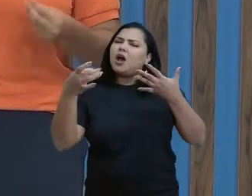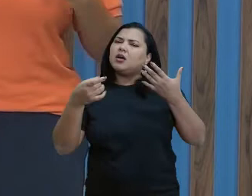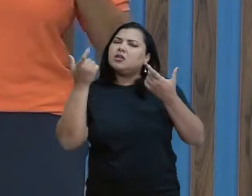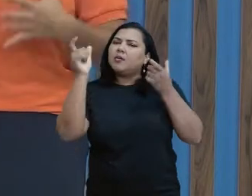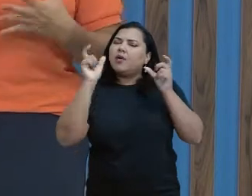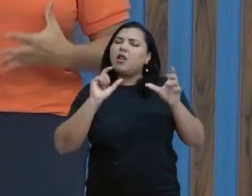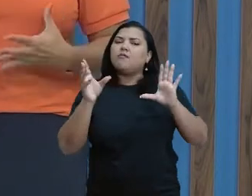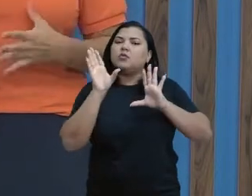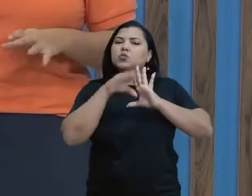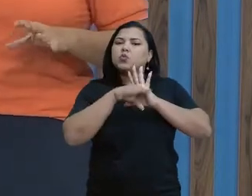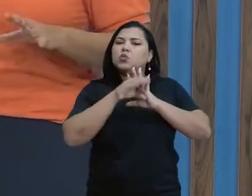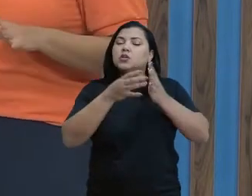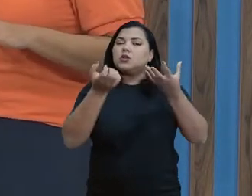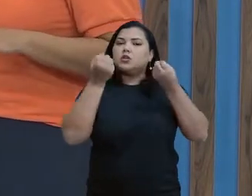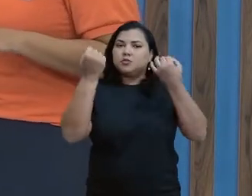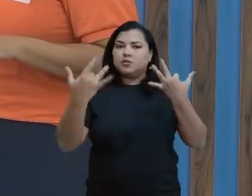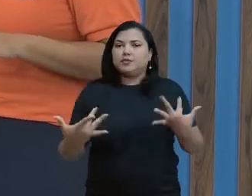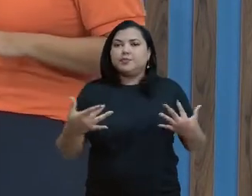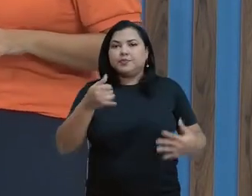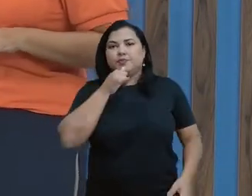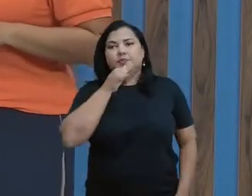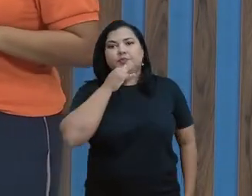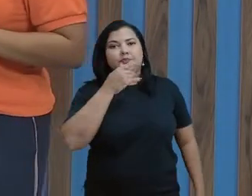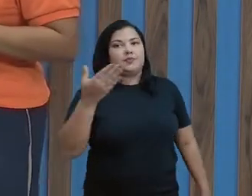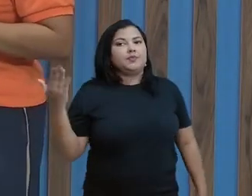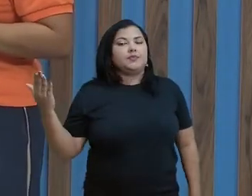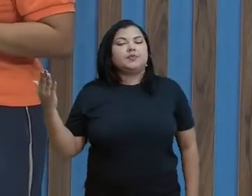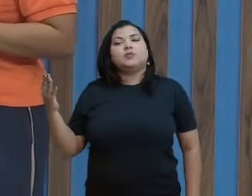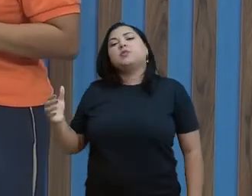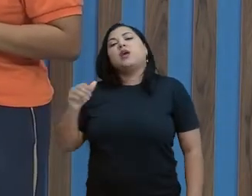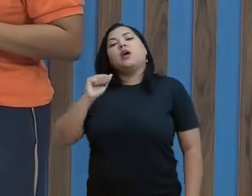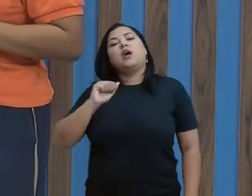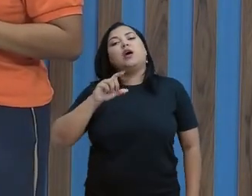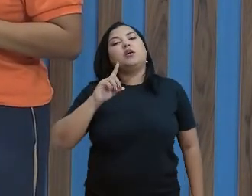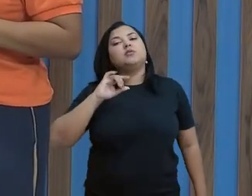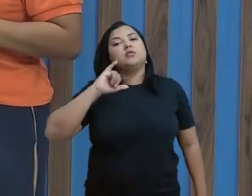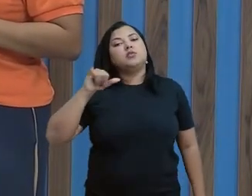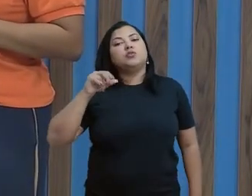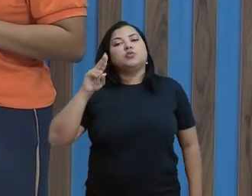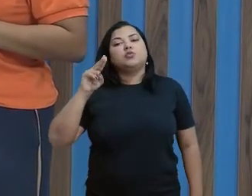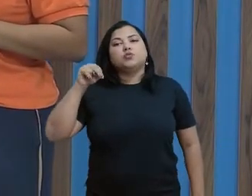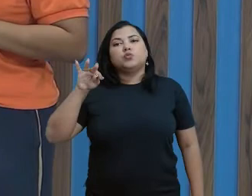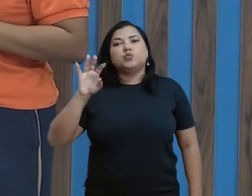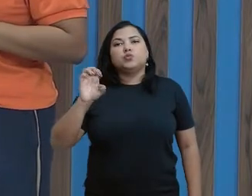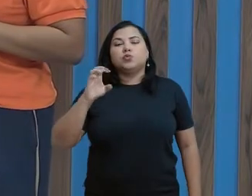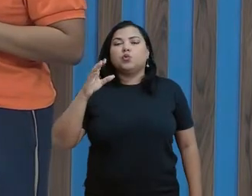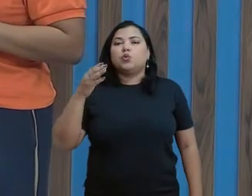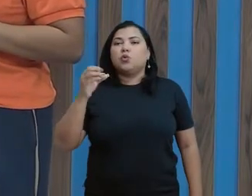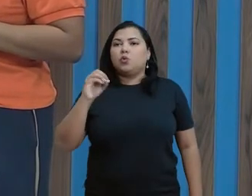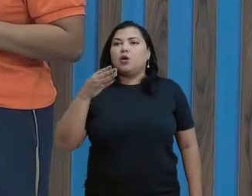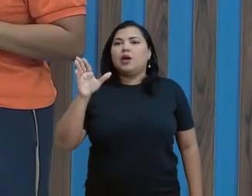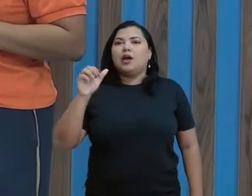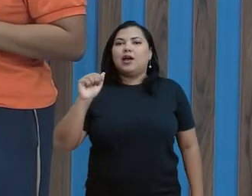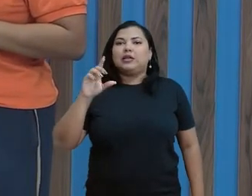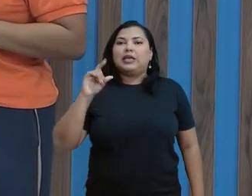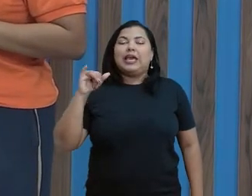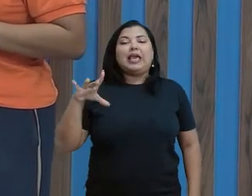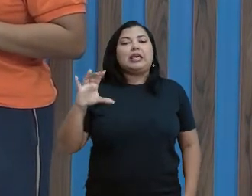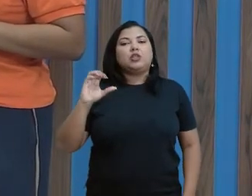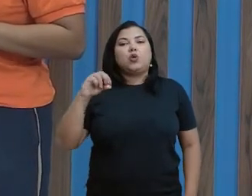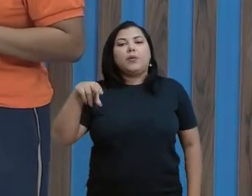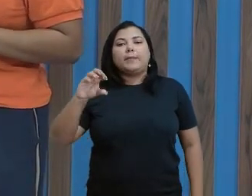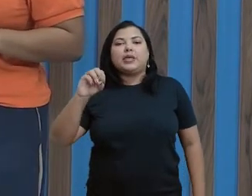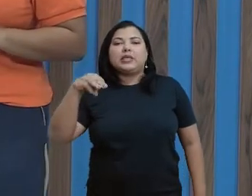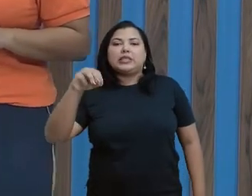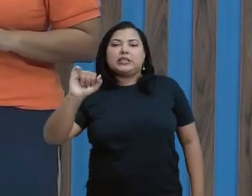conceito quer dizer. Então, quando eu trago adjunto adnominal, eu estou querendo dizer, eu pulei aqui. Quando